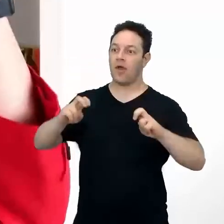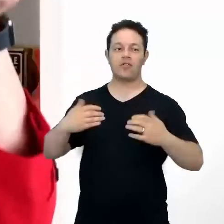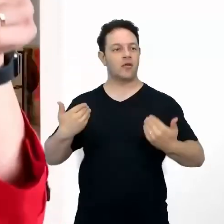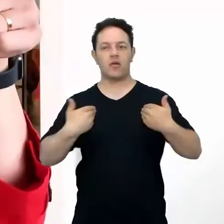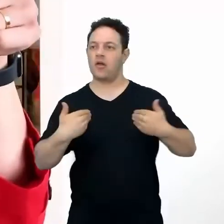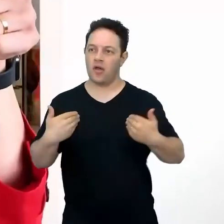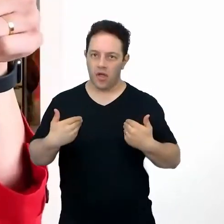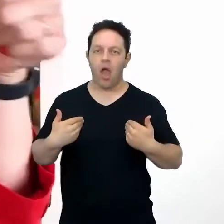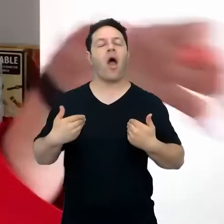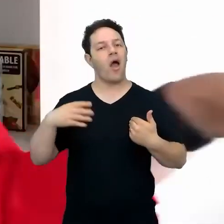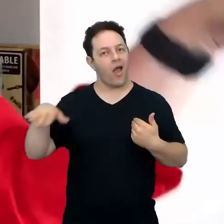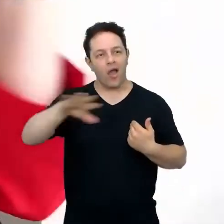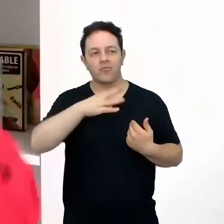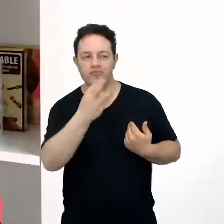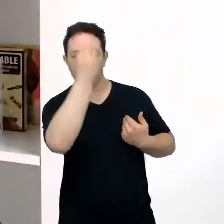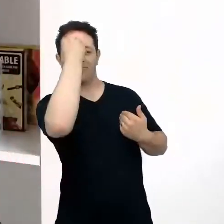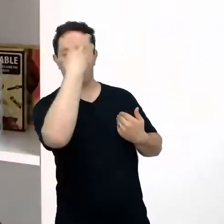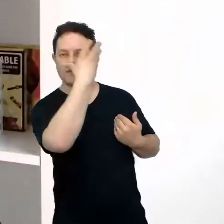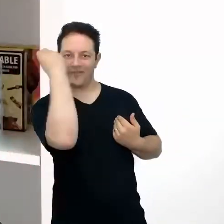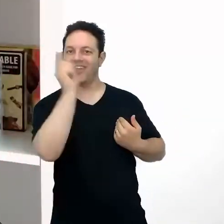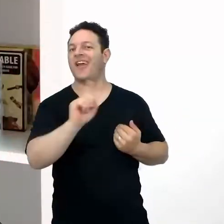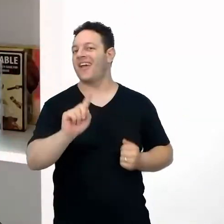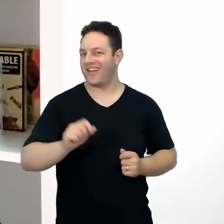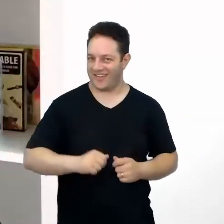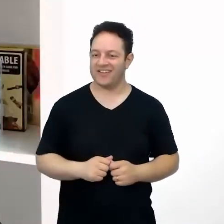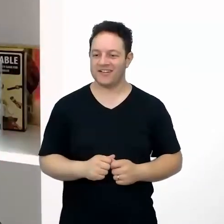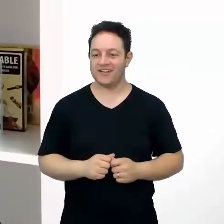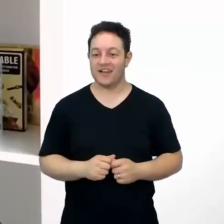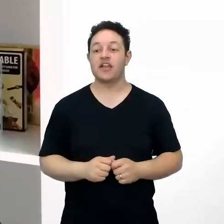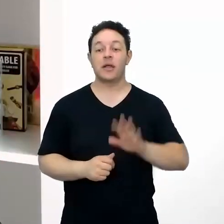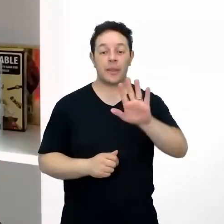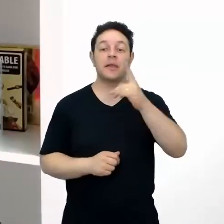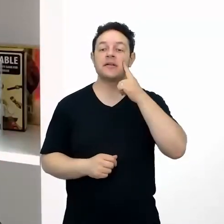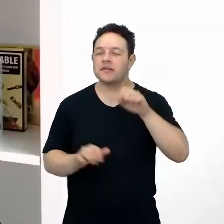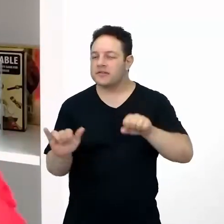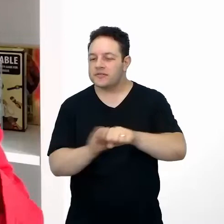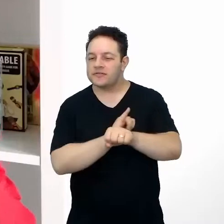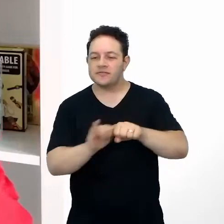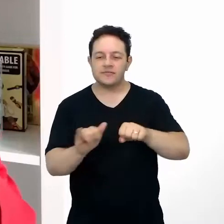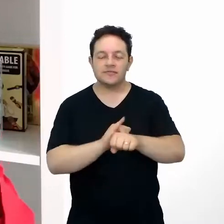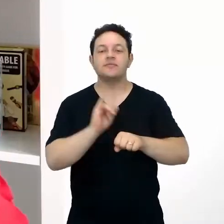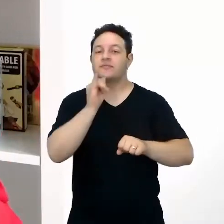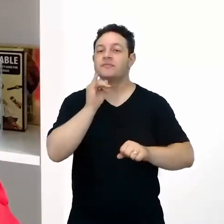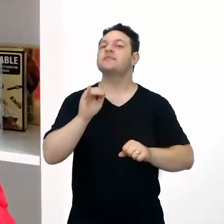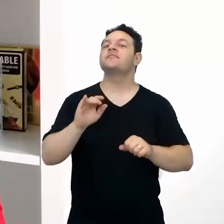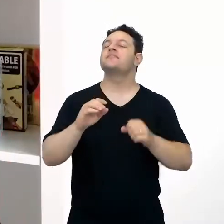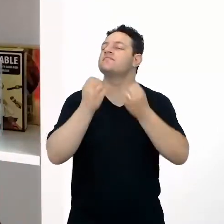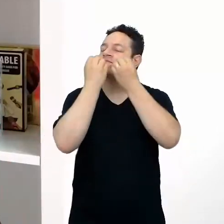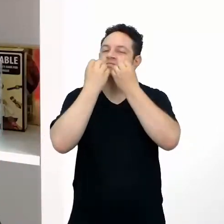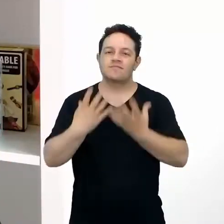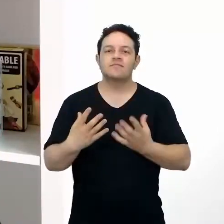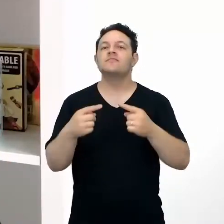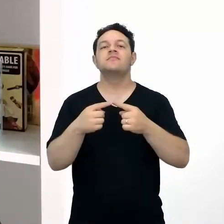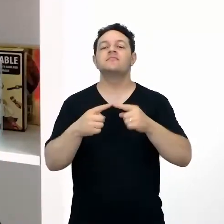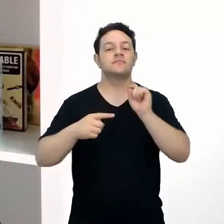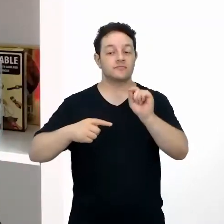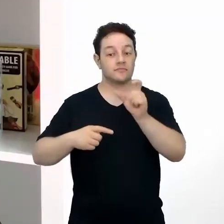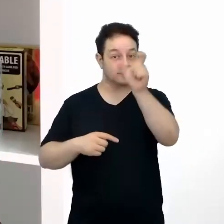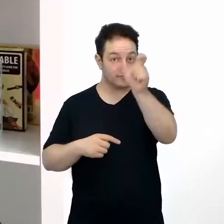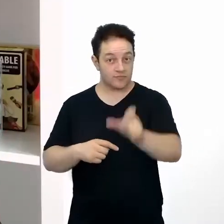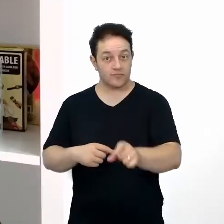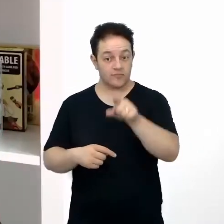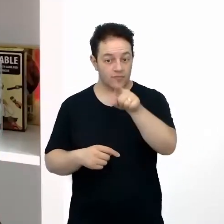lembrado. Fechou esses 3 pontos? Vamos para as estratégias então. Vocês vão ver que as estratégias basicamente envolvem